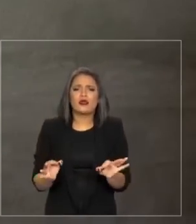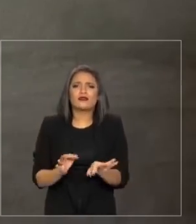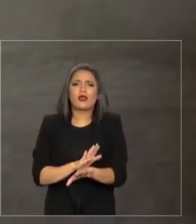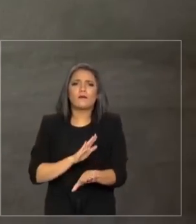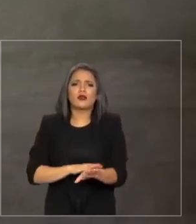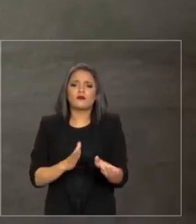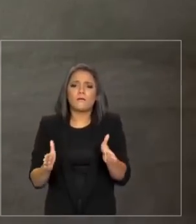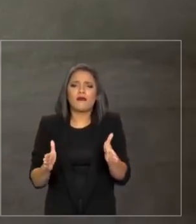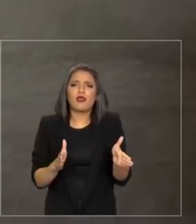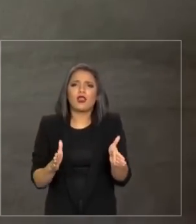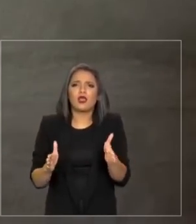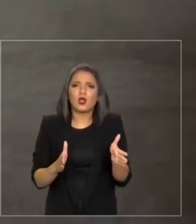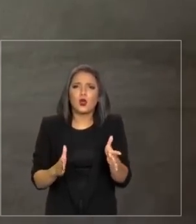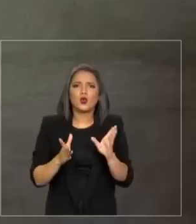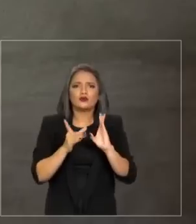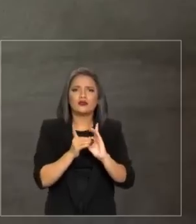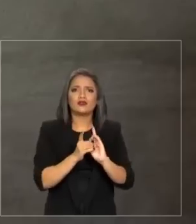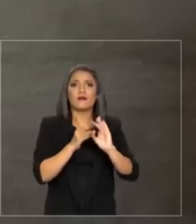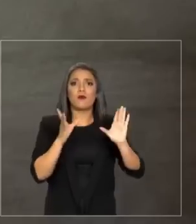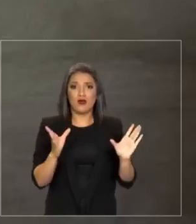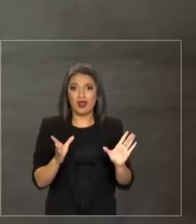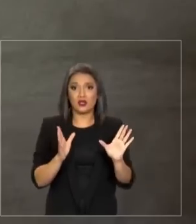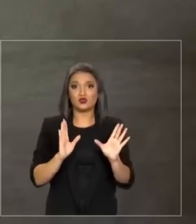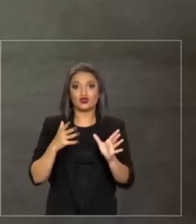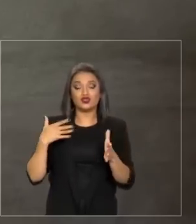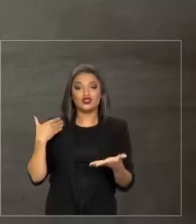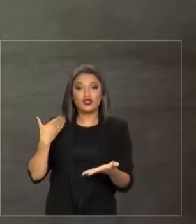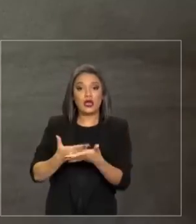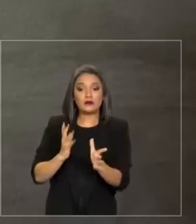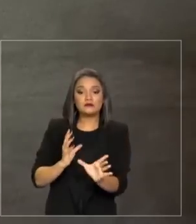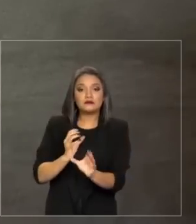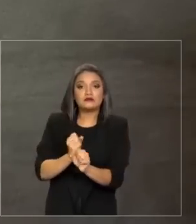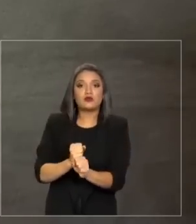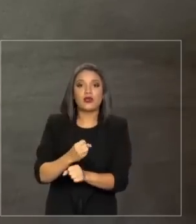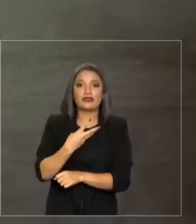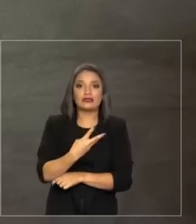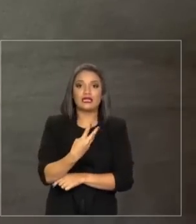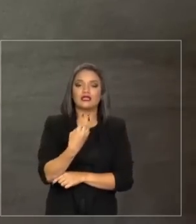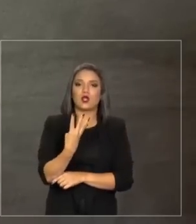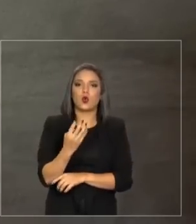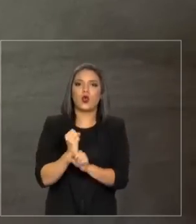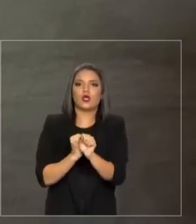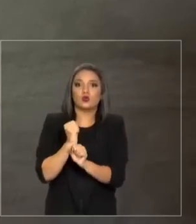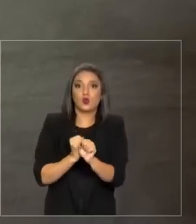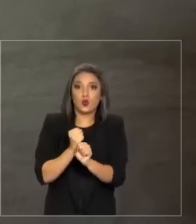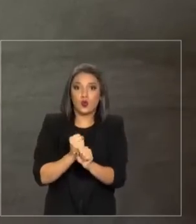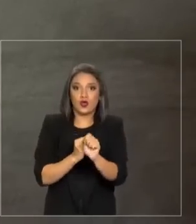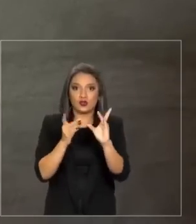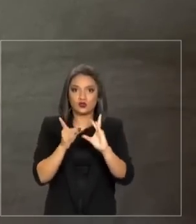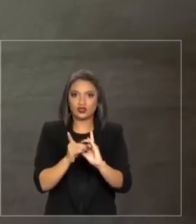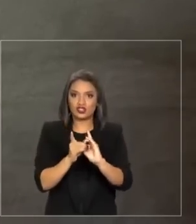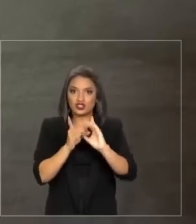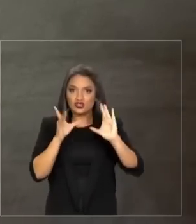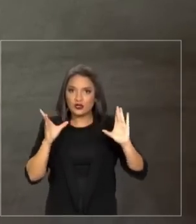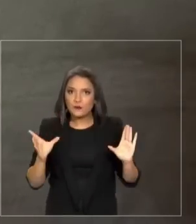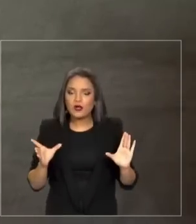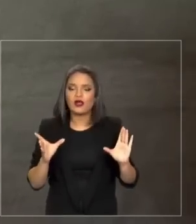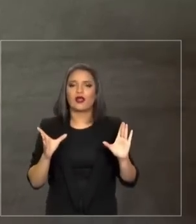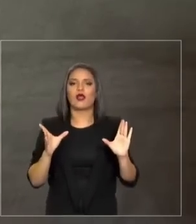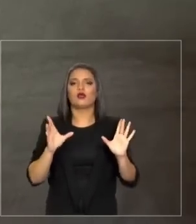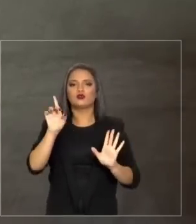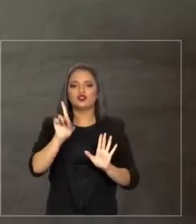democrático e completa 34 anos de estabilidade do Estado democrático de direito